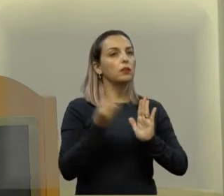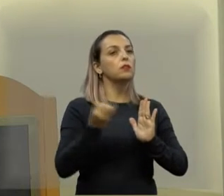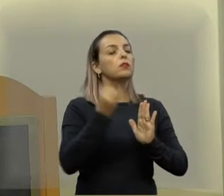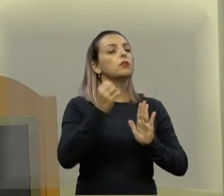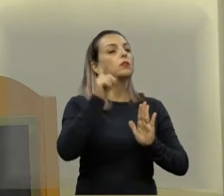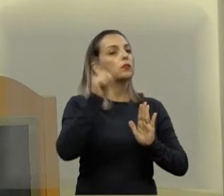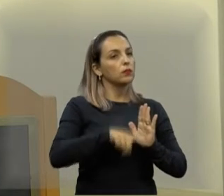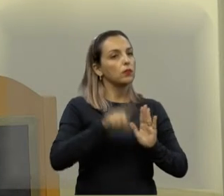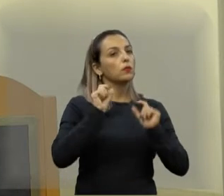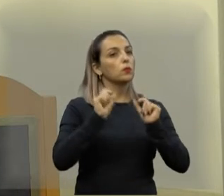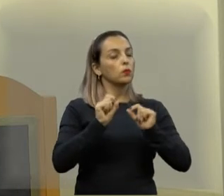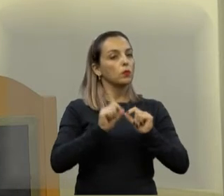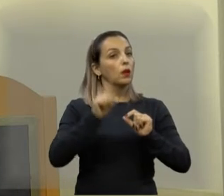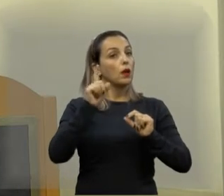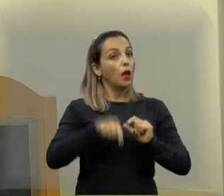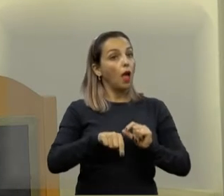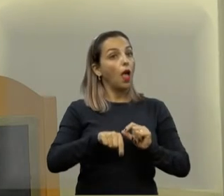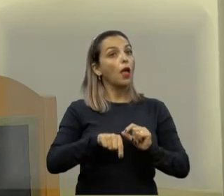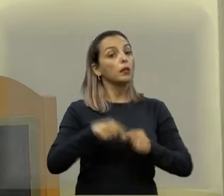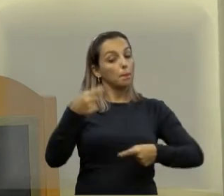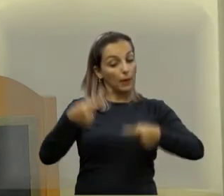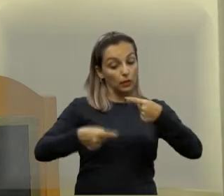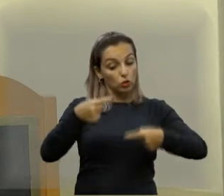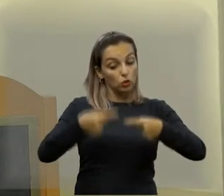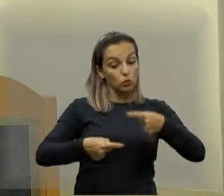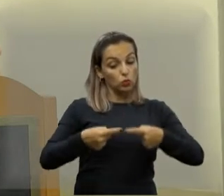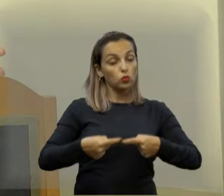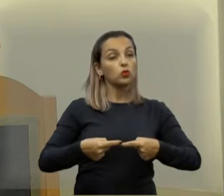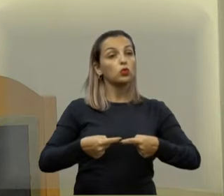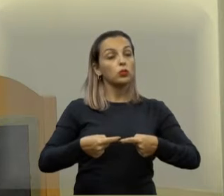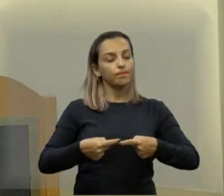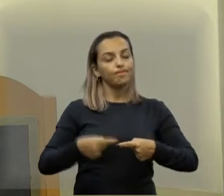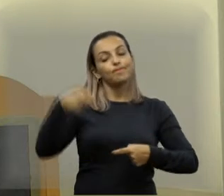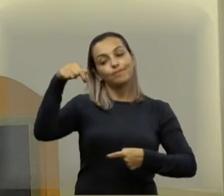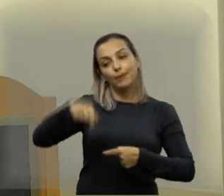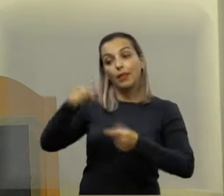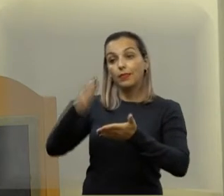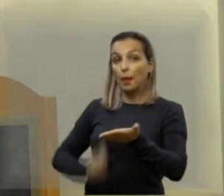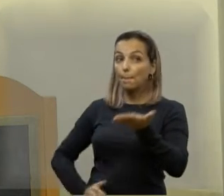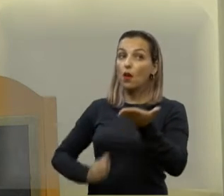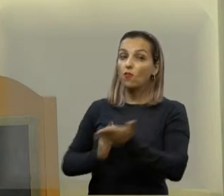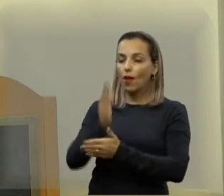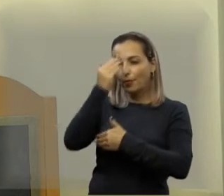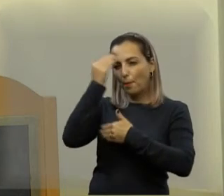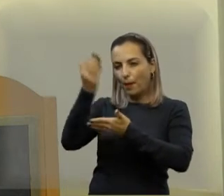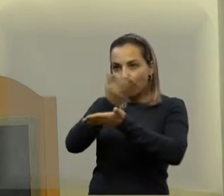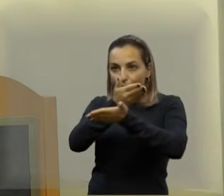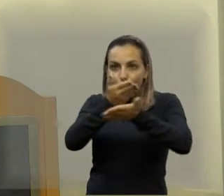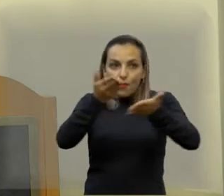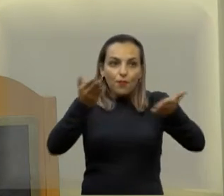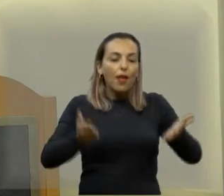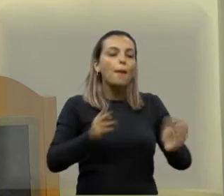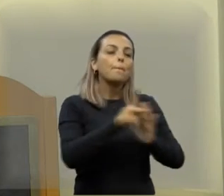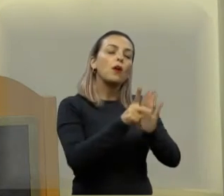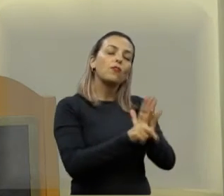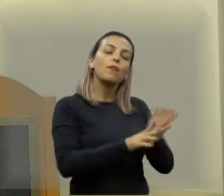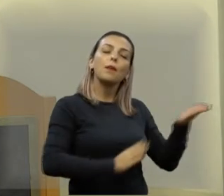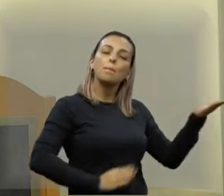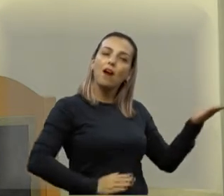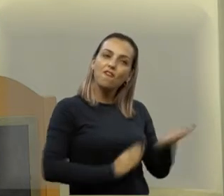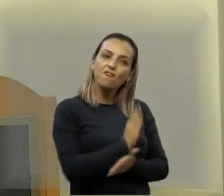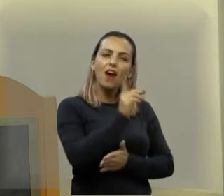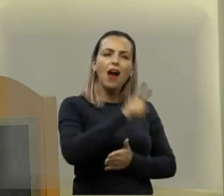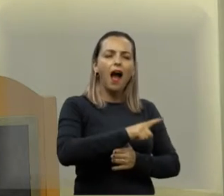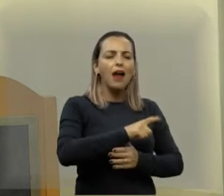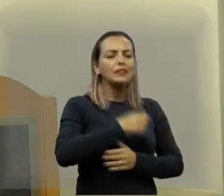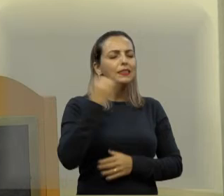jovens da rua que traz eles para discutir né Foi aprovado aqui por unanimidade Agradeço a vocês por ter aprovado um projeto como